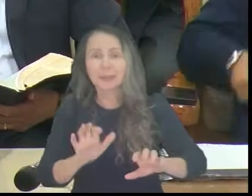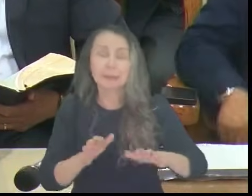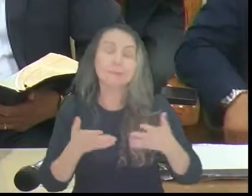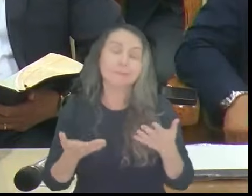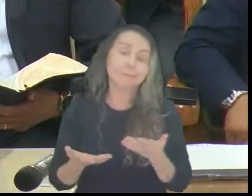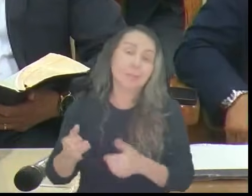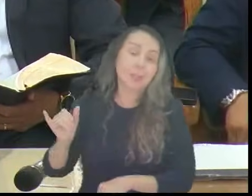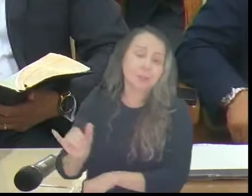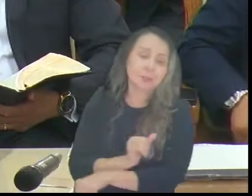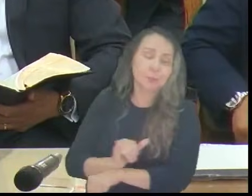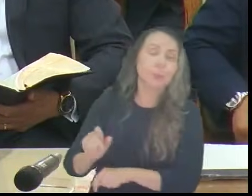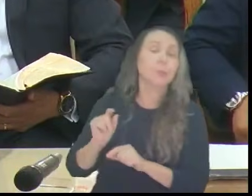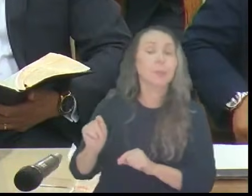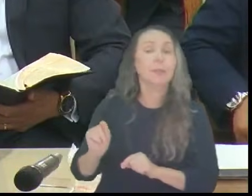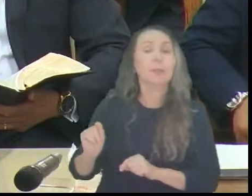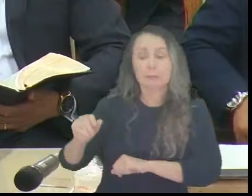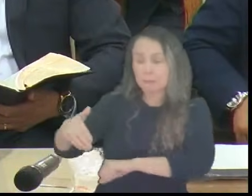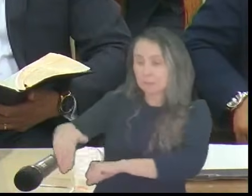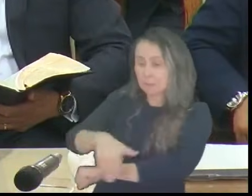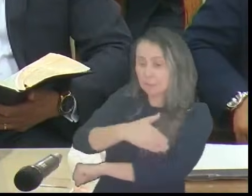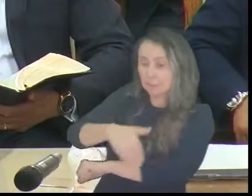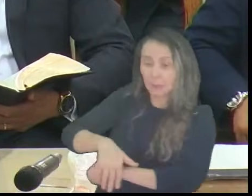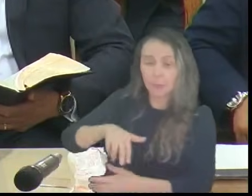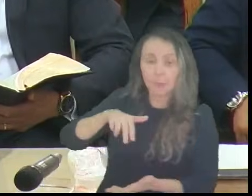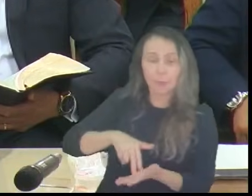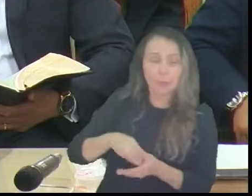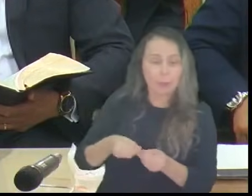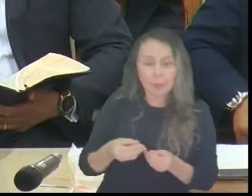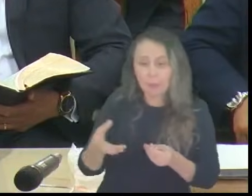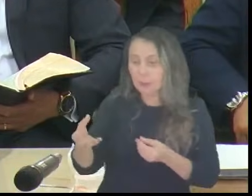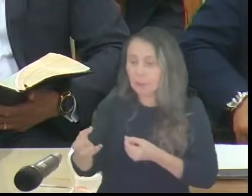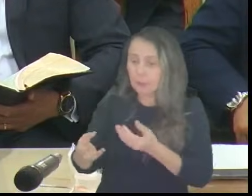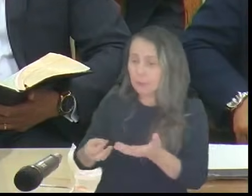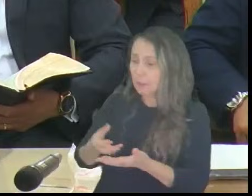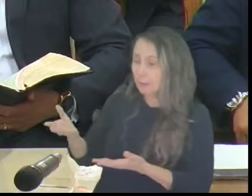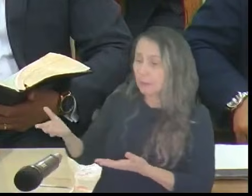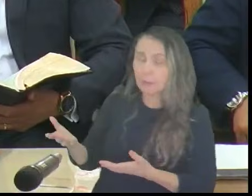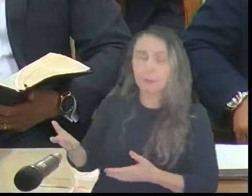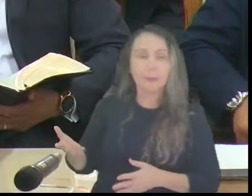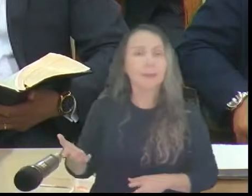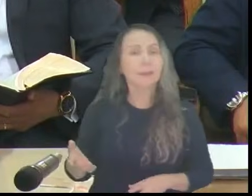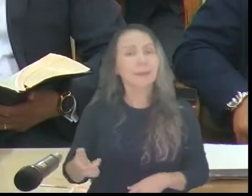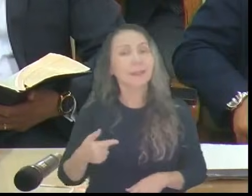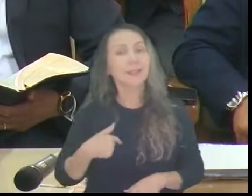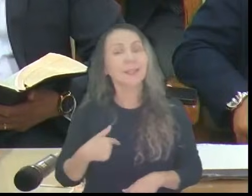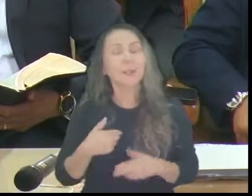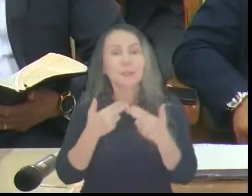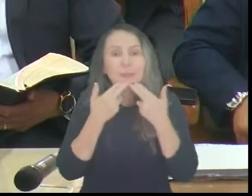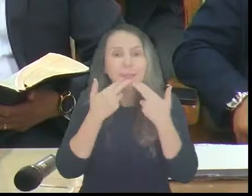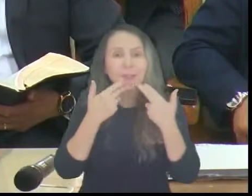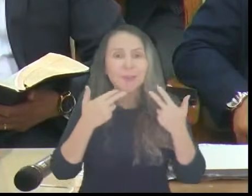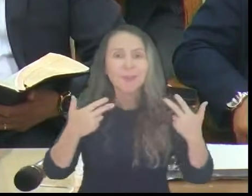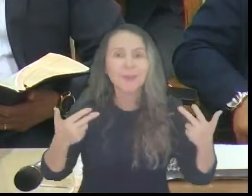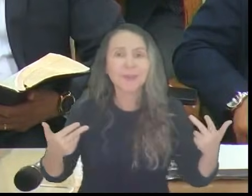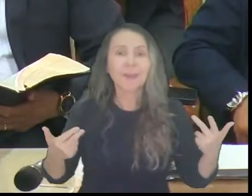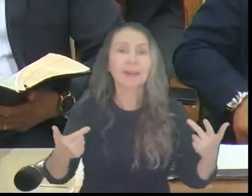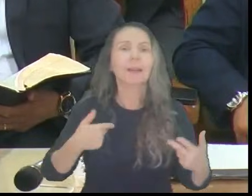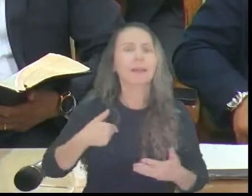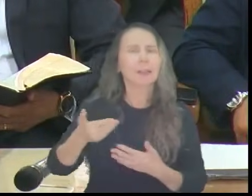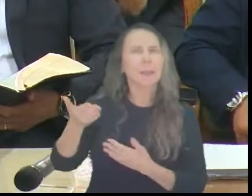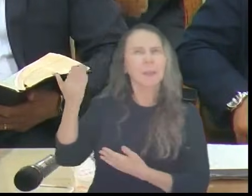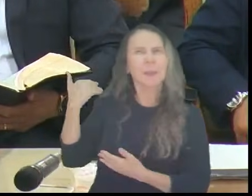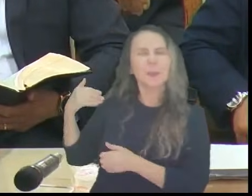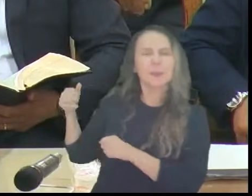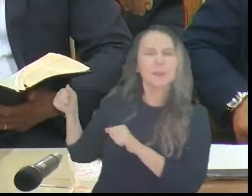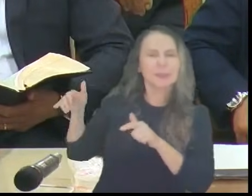na calçada, porque o diretor não quer que fale no nome de Jesus. Mas eu tenho uma notícia para lhe dar, irmão Josué. Eu fiquei no hotel a semana